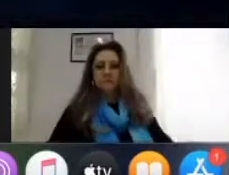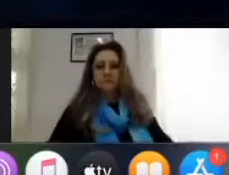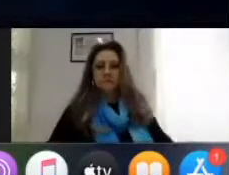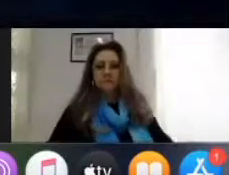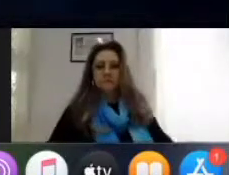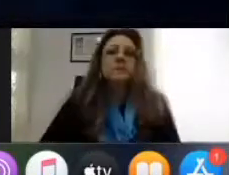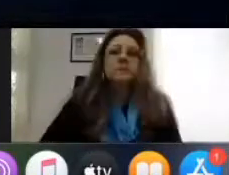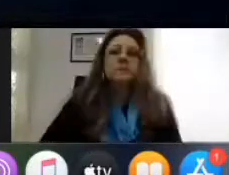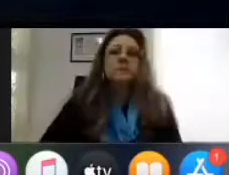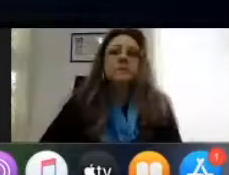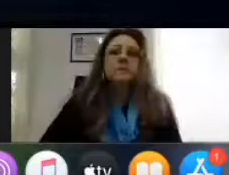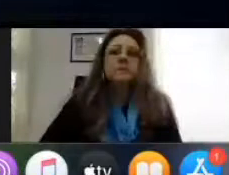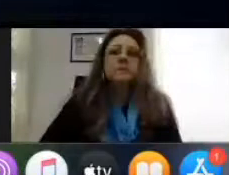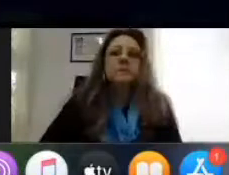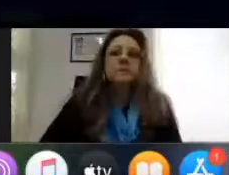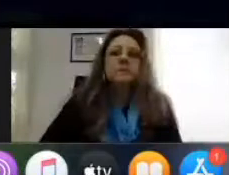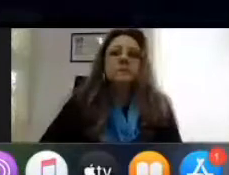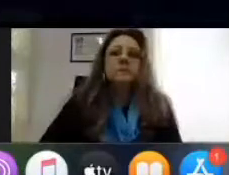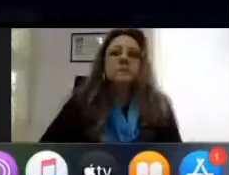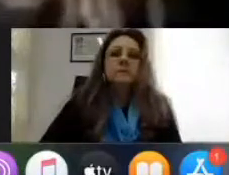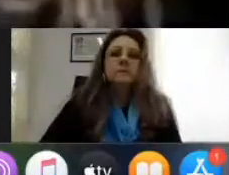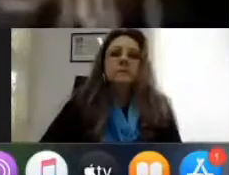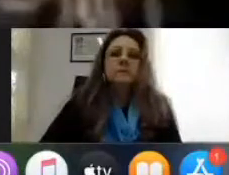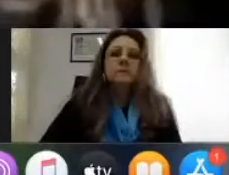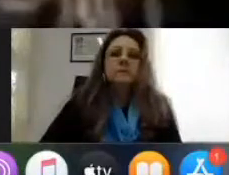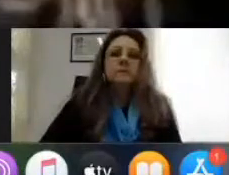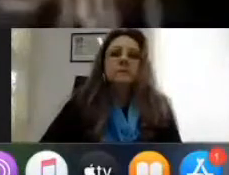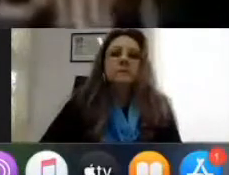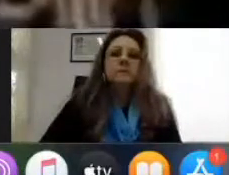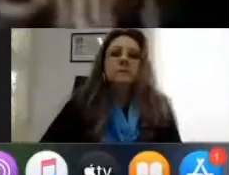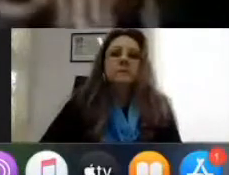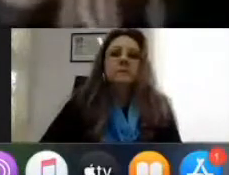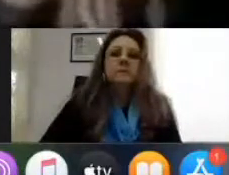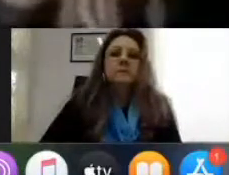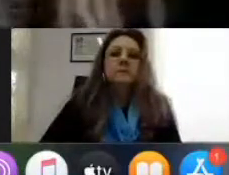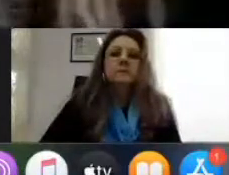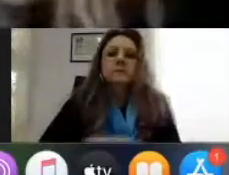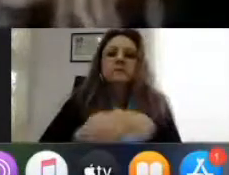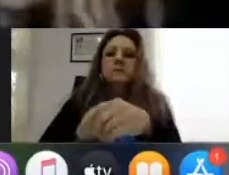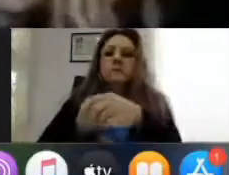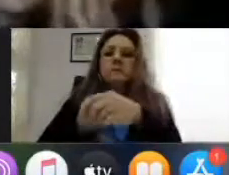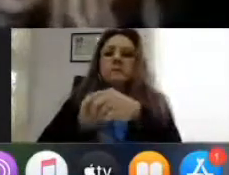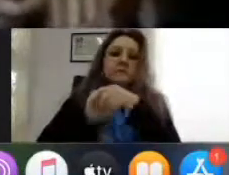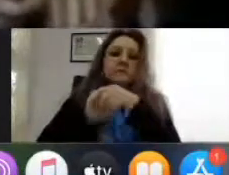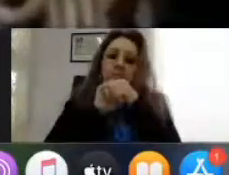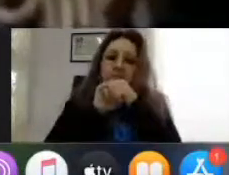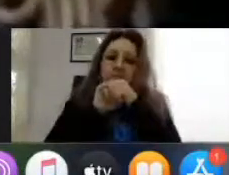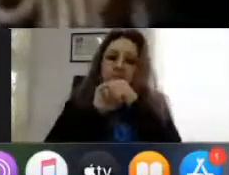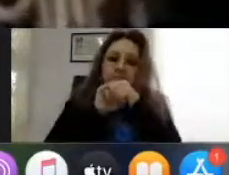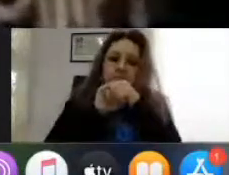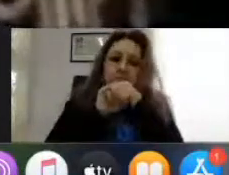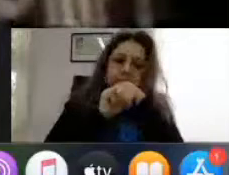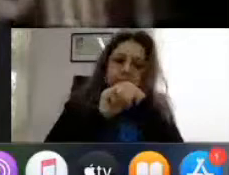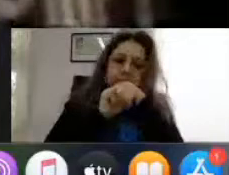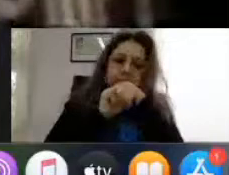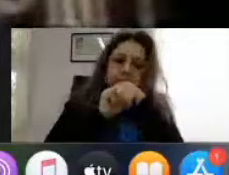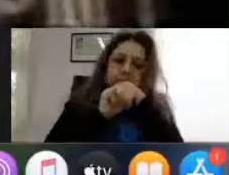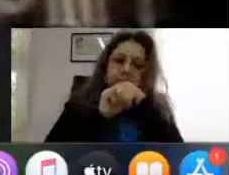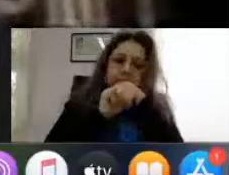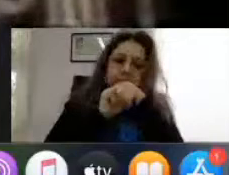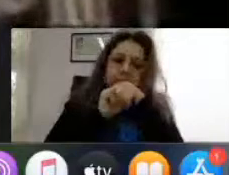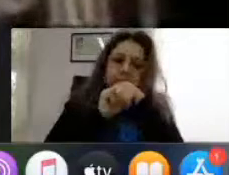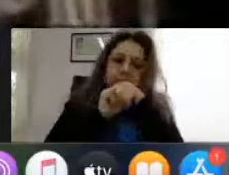da acidez do chão, que não é, obviamente, somente aquele chão lá delimitado na minha